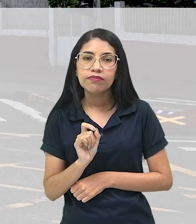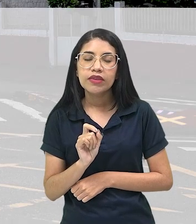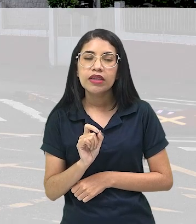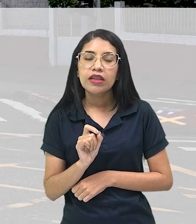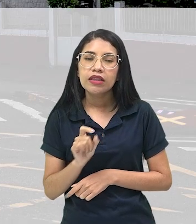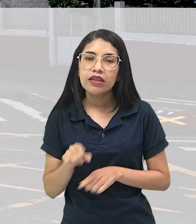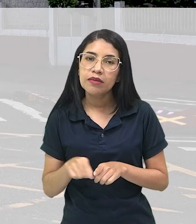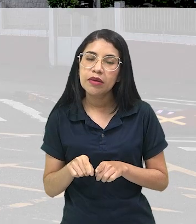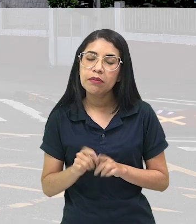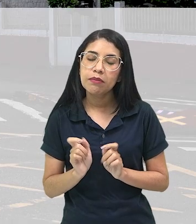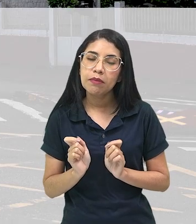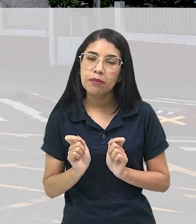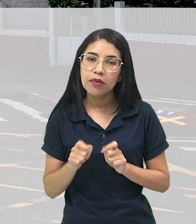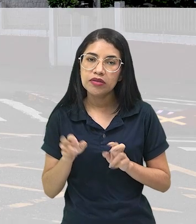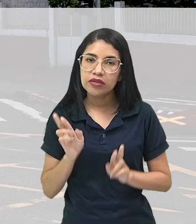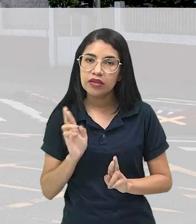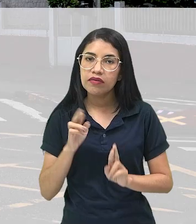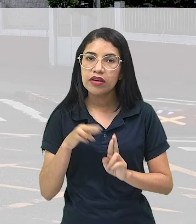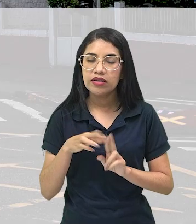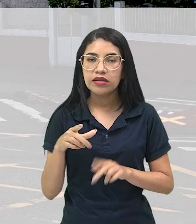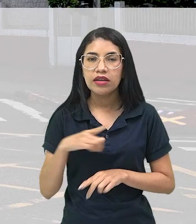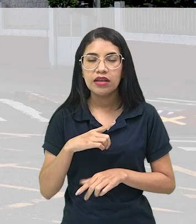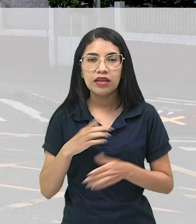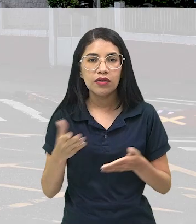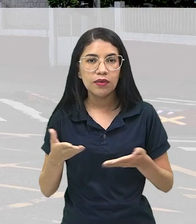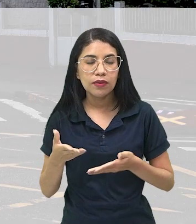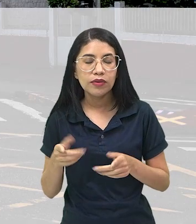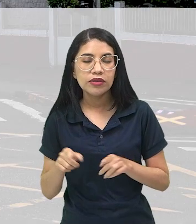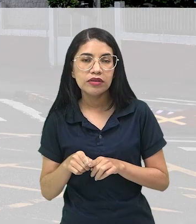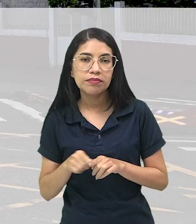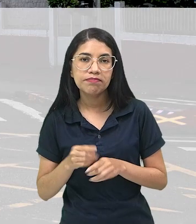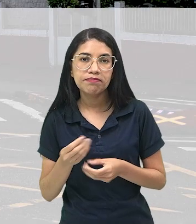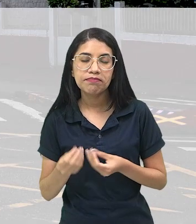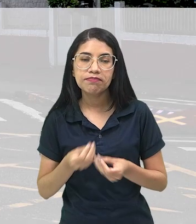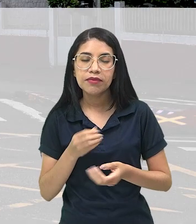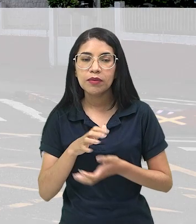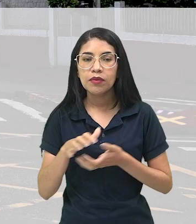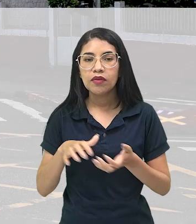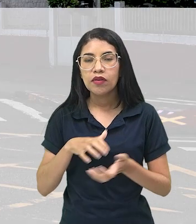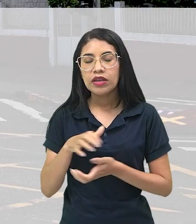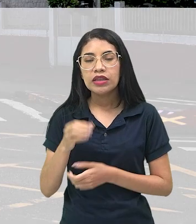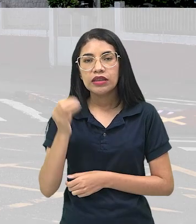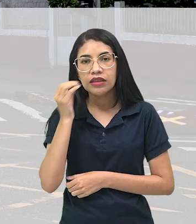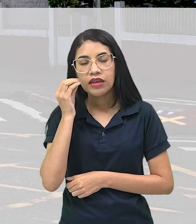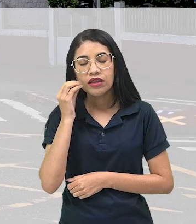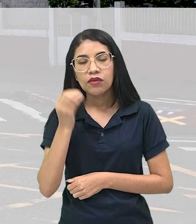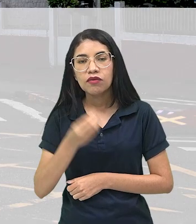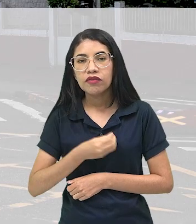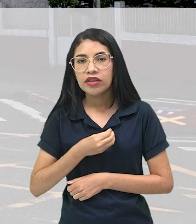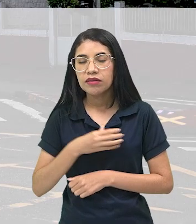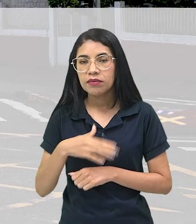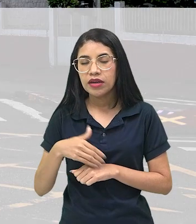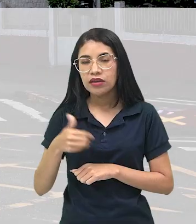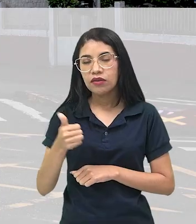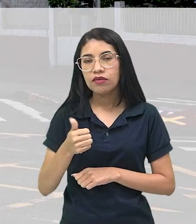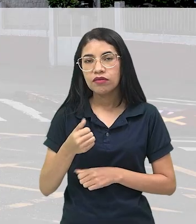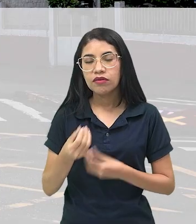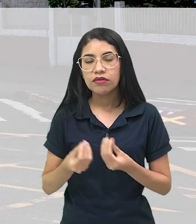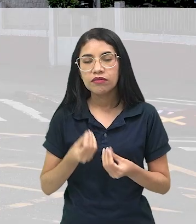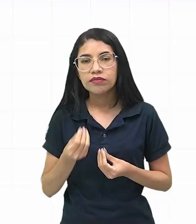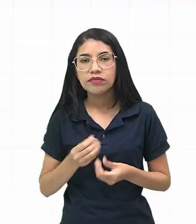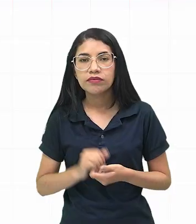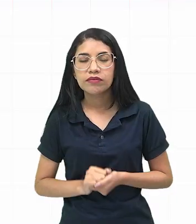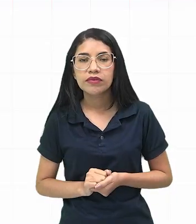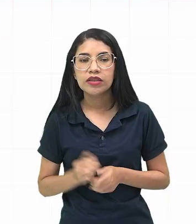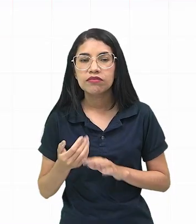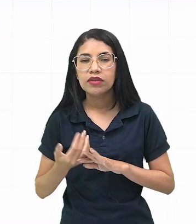ainda servem de referência até hoje, né, como movimentos que buscam melhorar a vida das pessoas. A gente vai voltar um pouco no